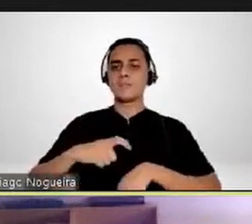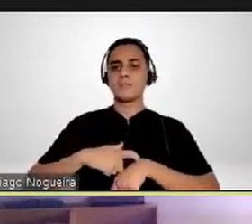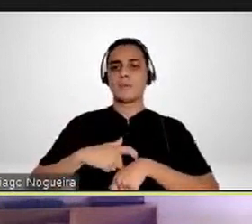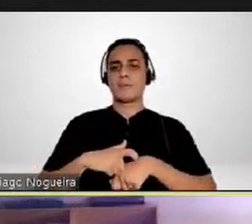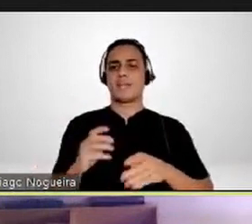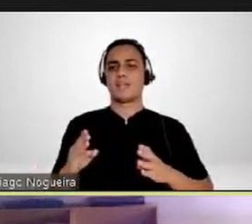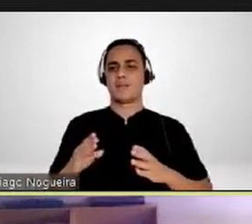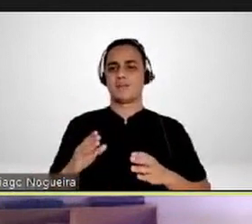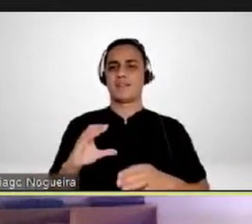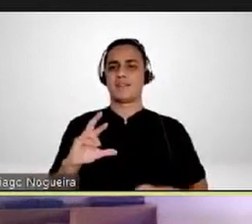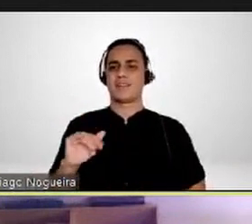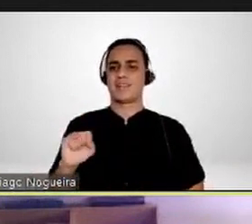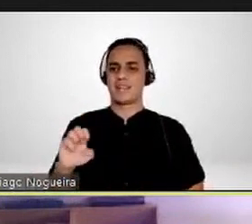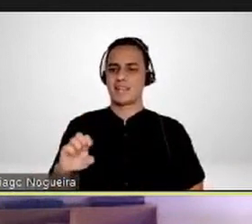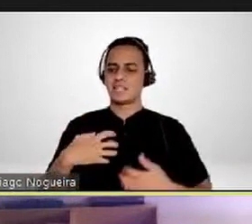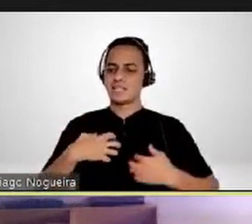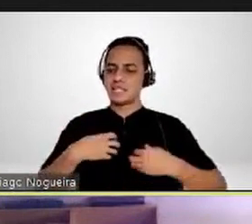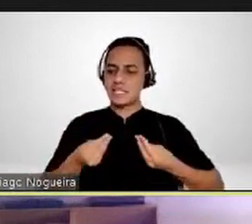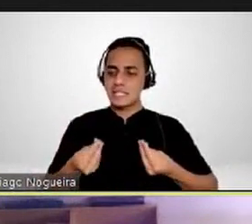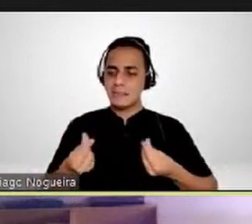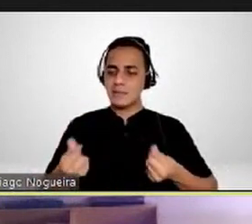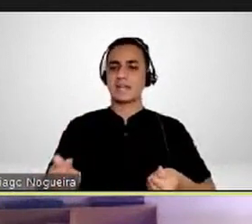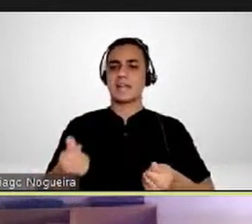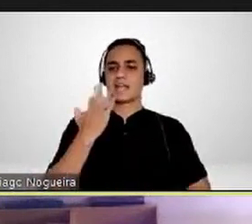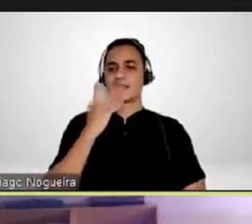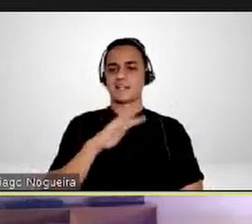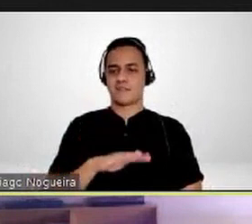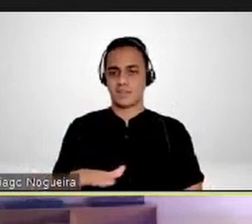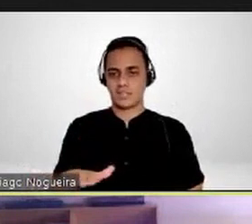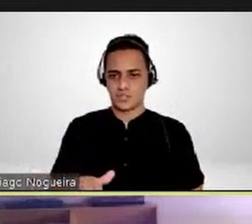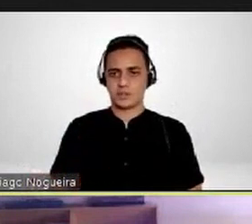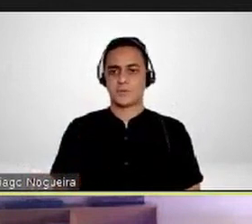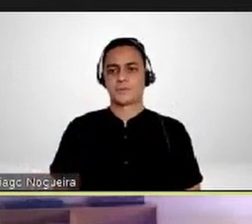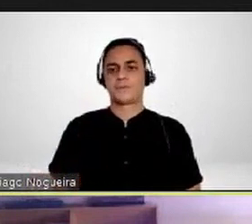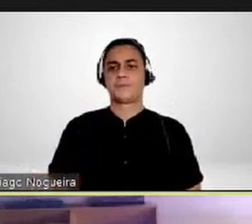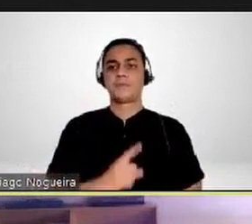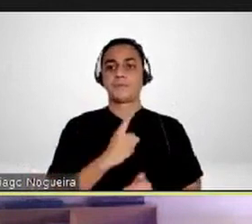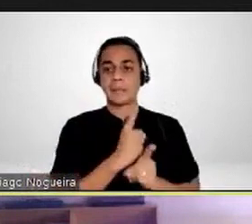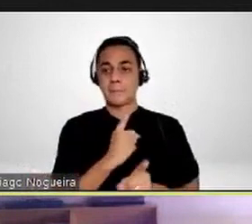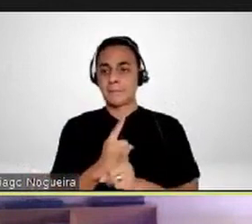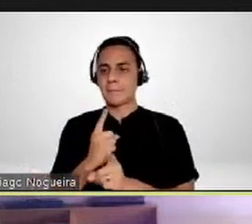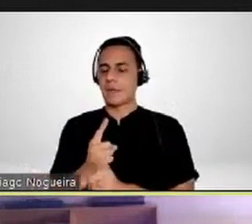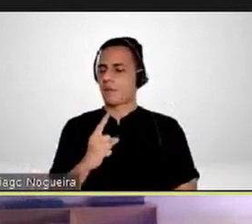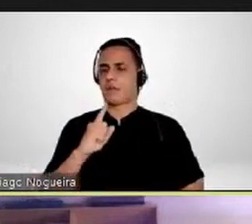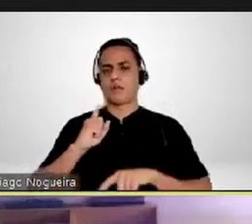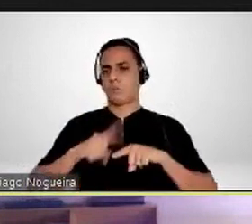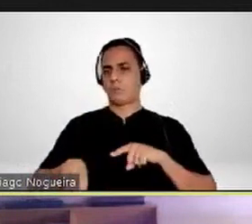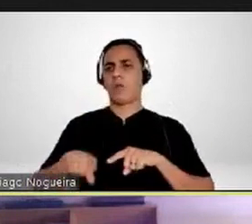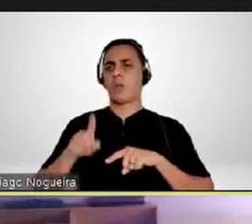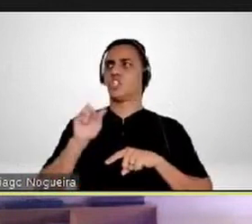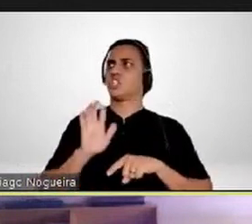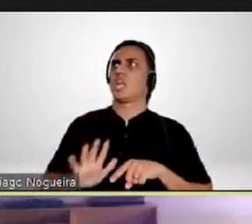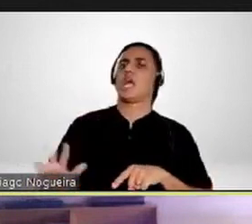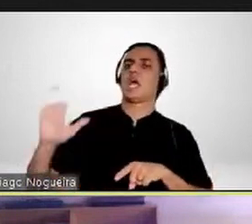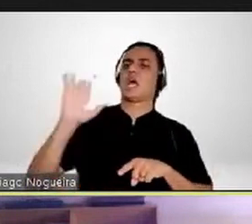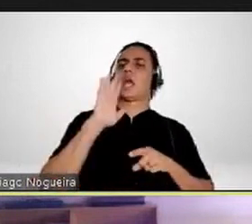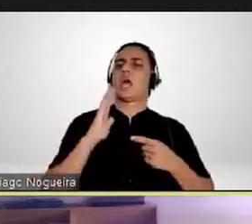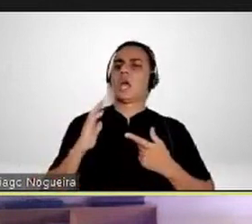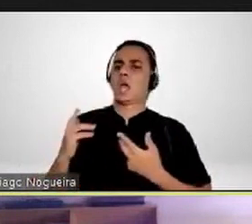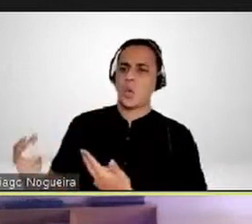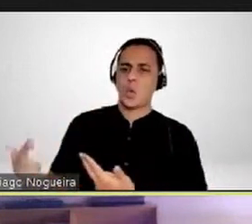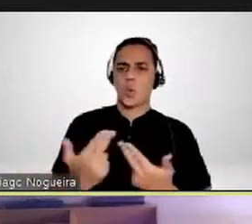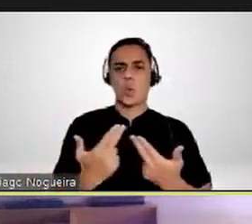da sensibilidade infantil. Os achados não podem ser generalizados, estão circunscritos ao